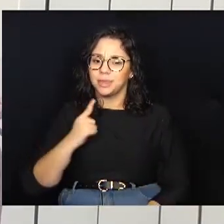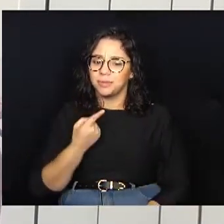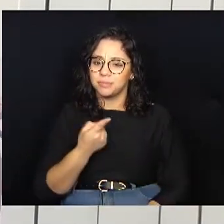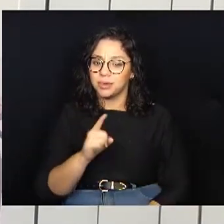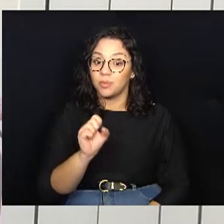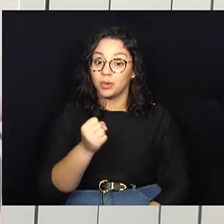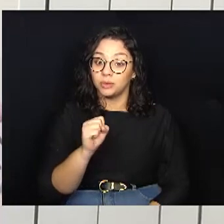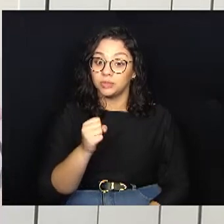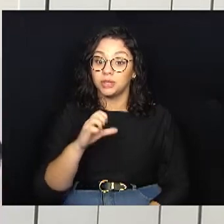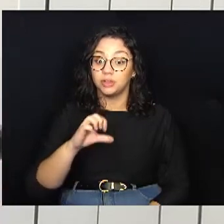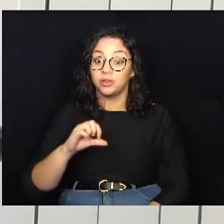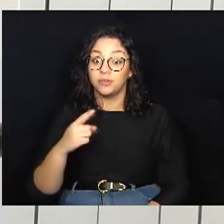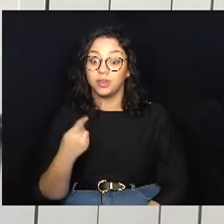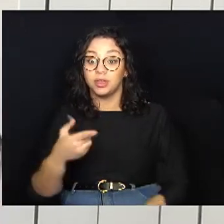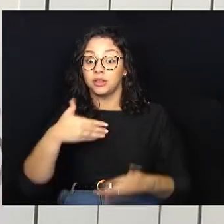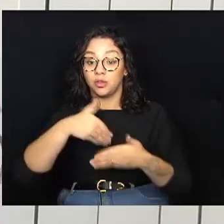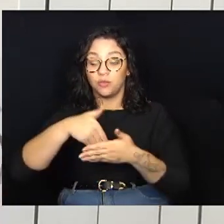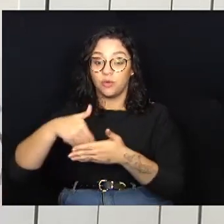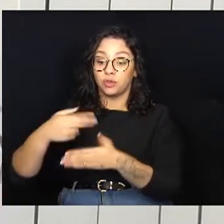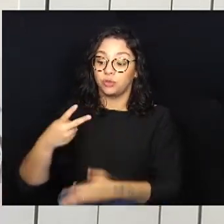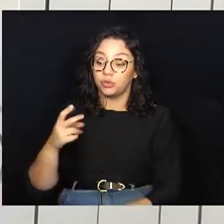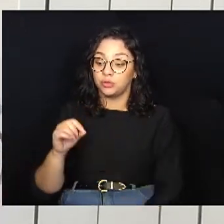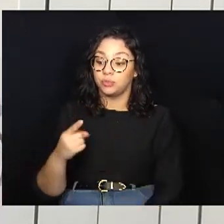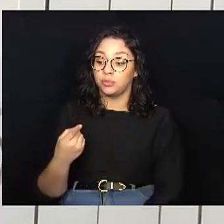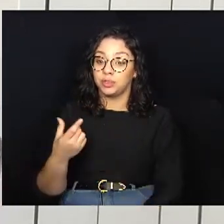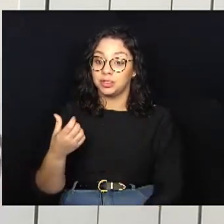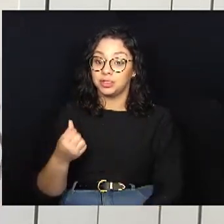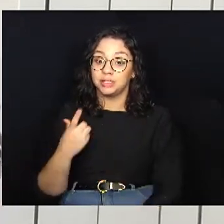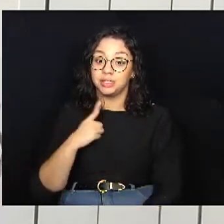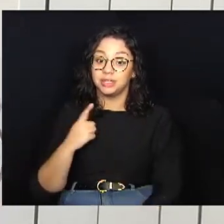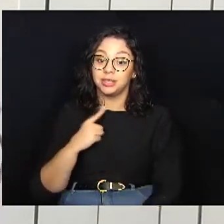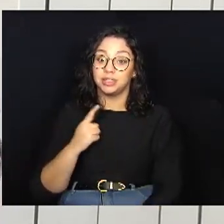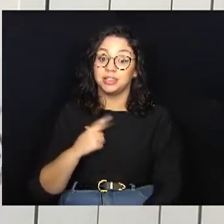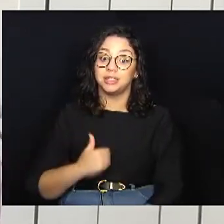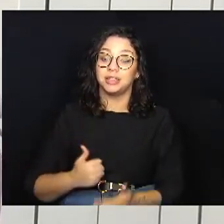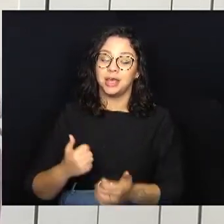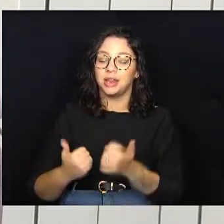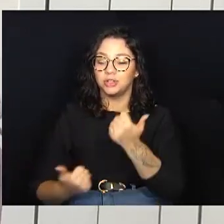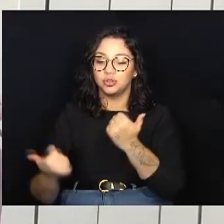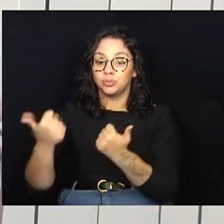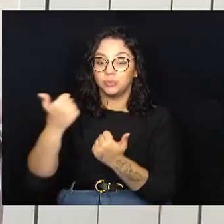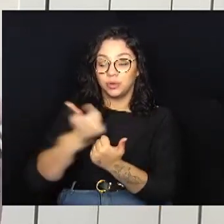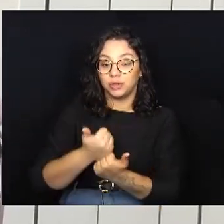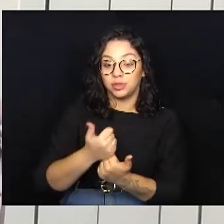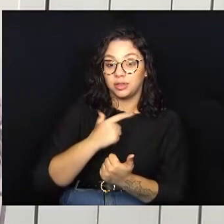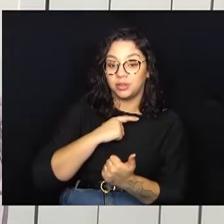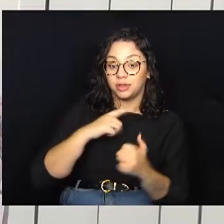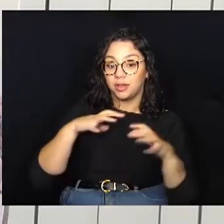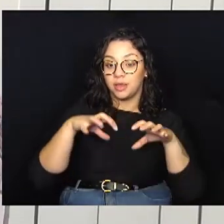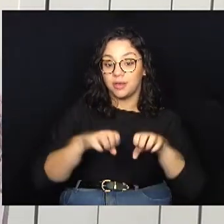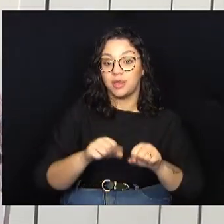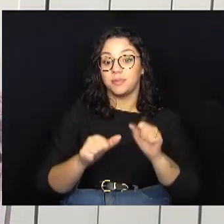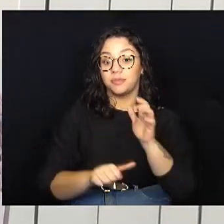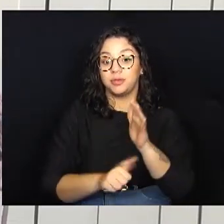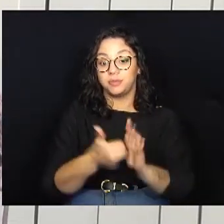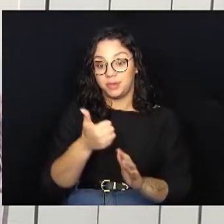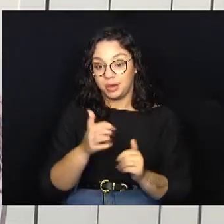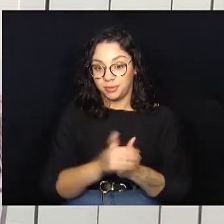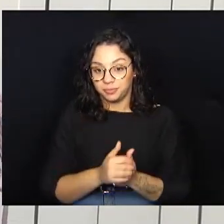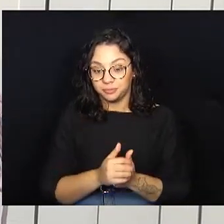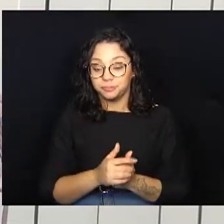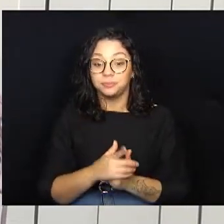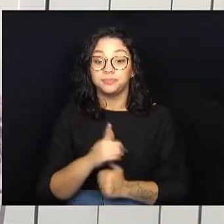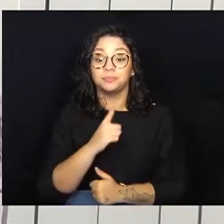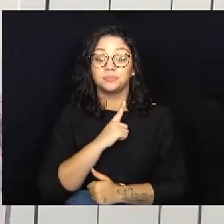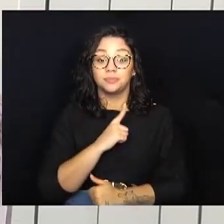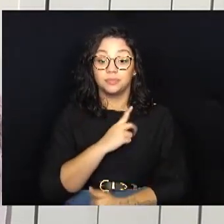1.891 votos em 2016, quando se tornou suplente e assumiu a vereança pela primeira vez. Obteve